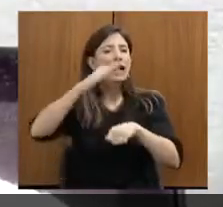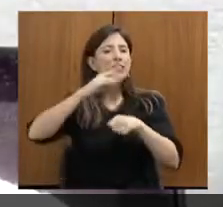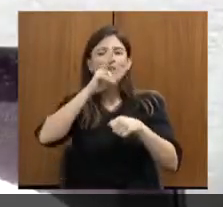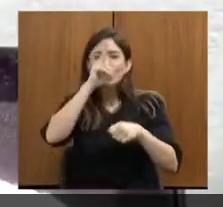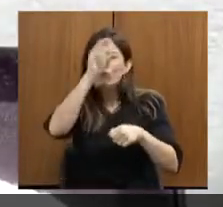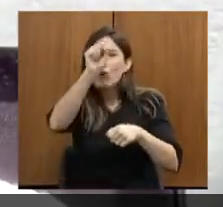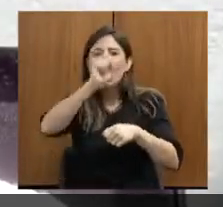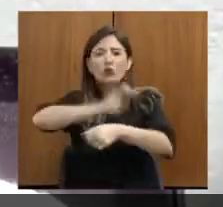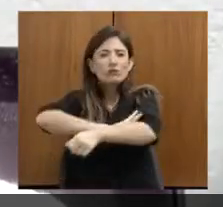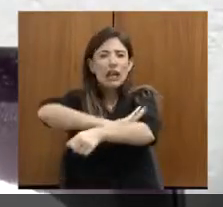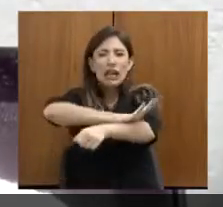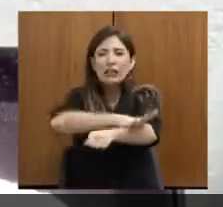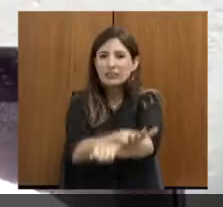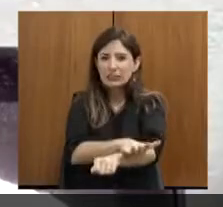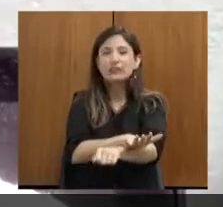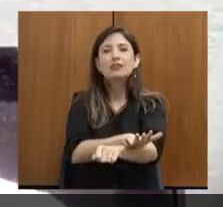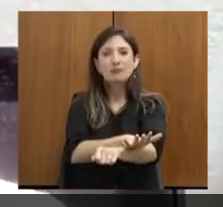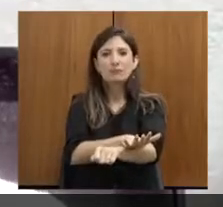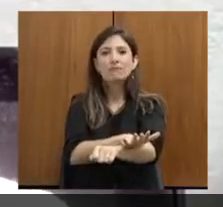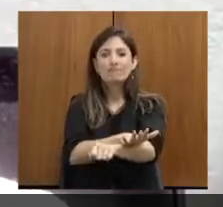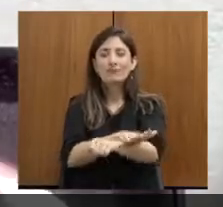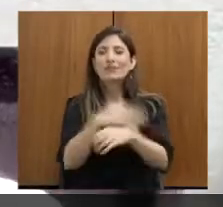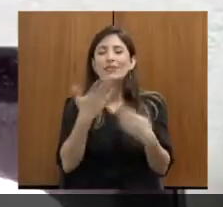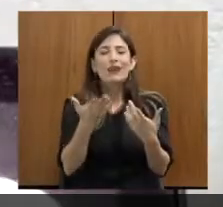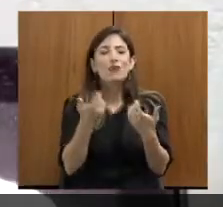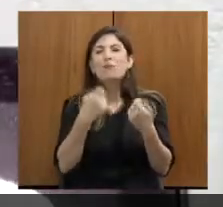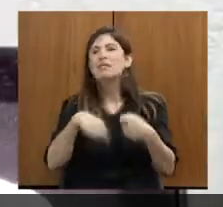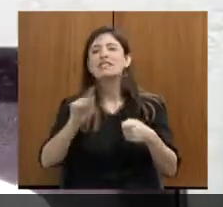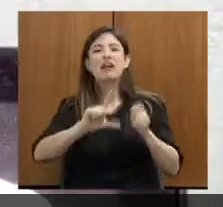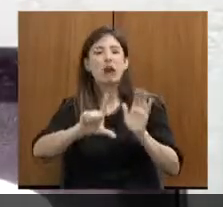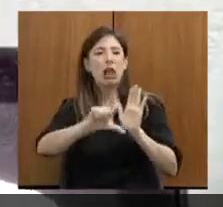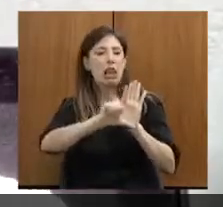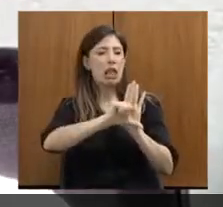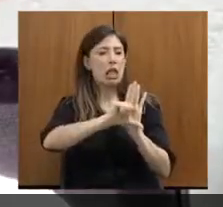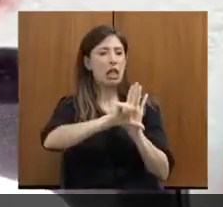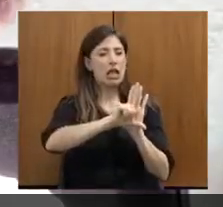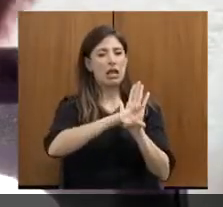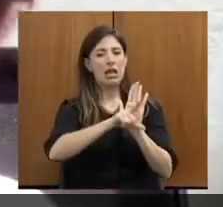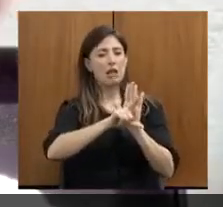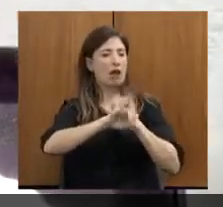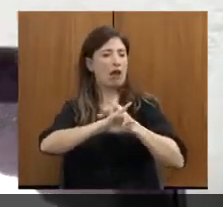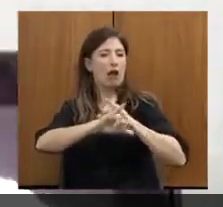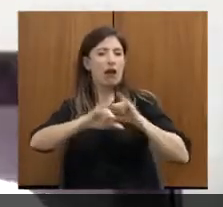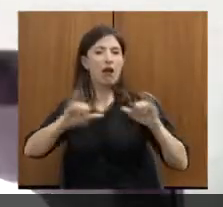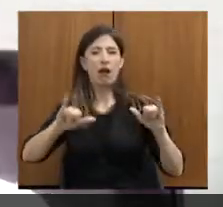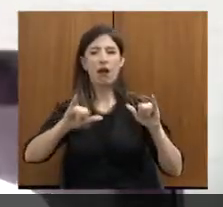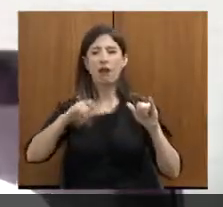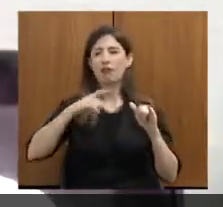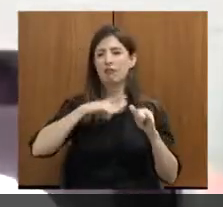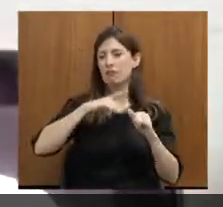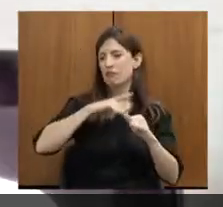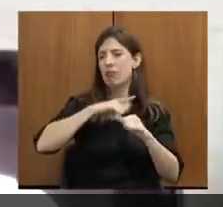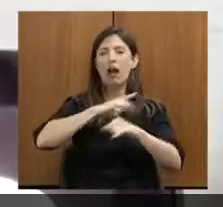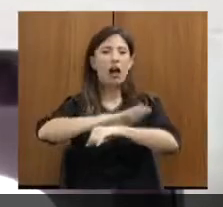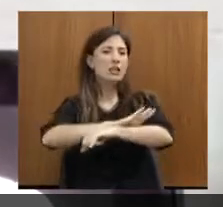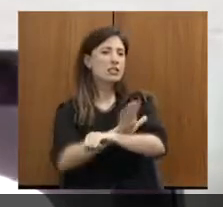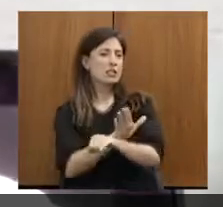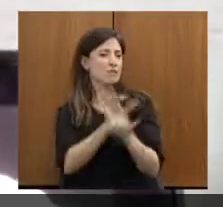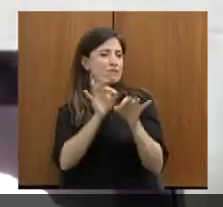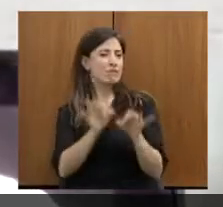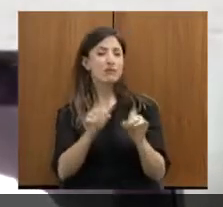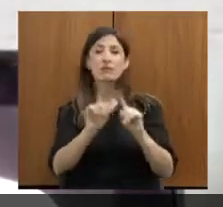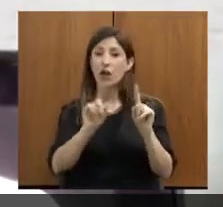e do nosso te dizer sobre não precisa de uma lei ser acionista para que nós tivesse em casa no Brasil e nós testemunhamos